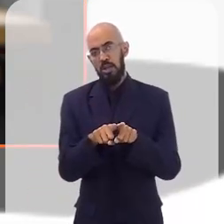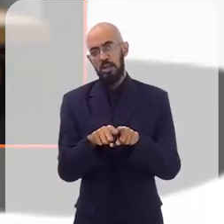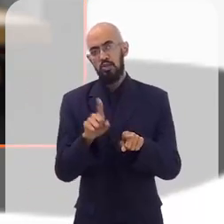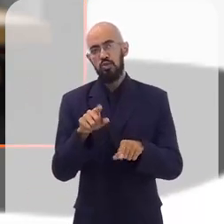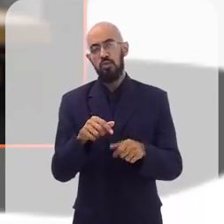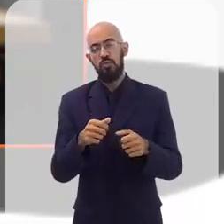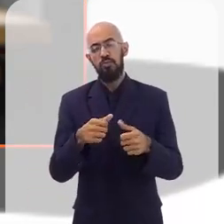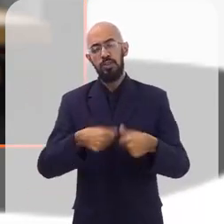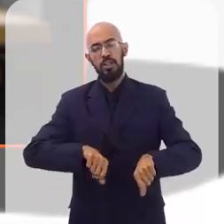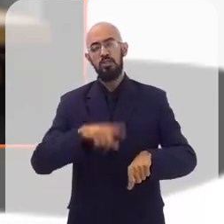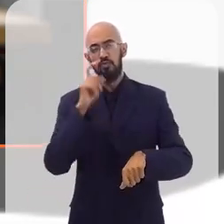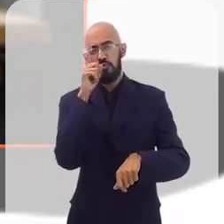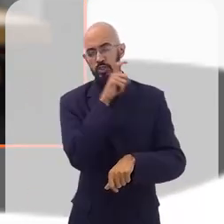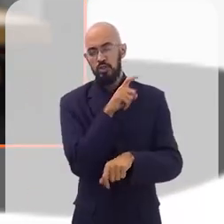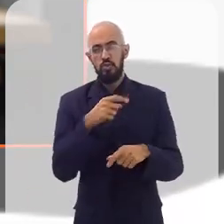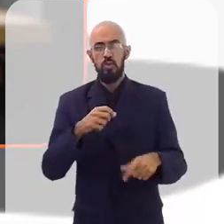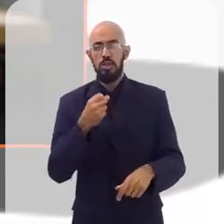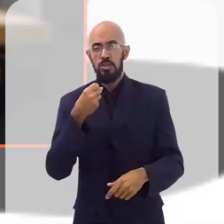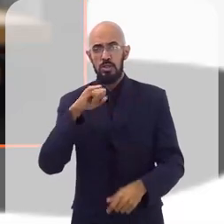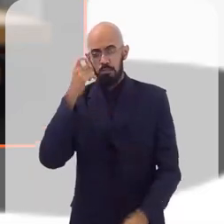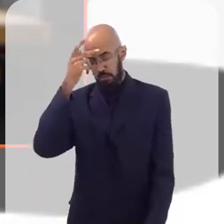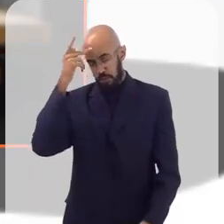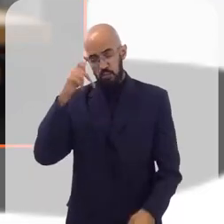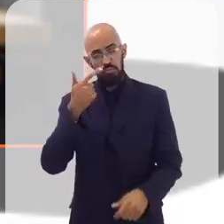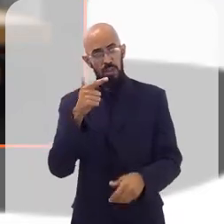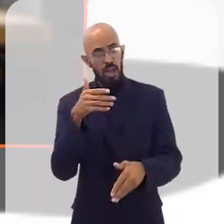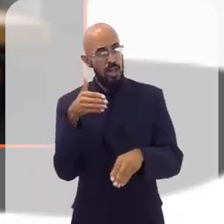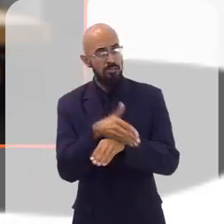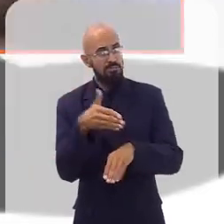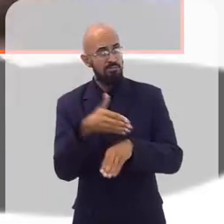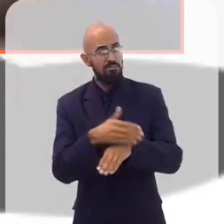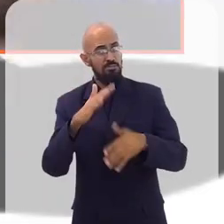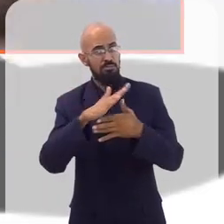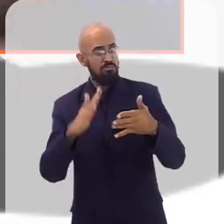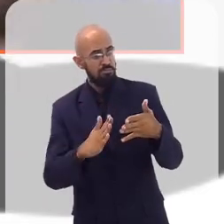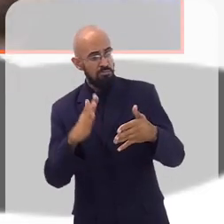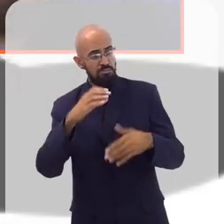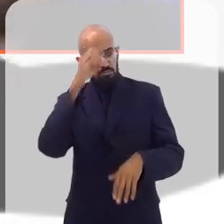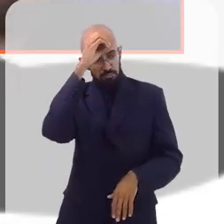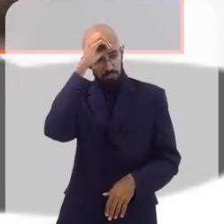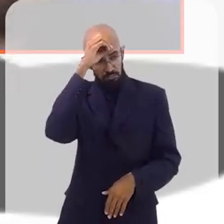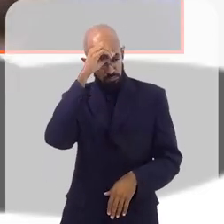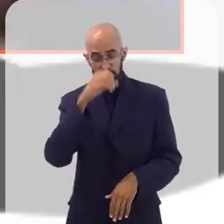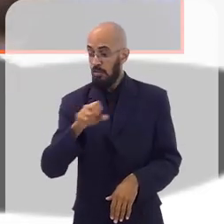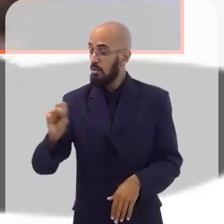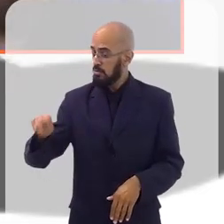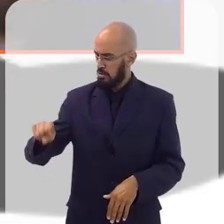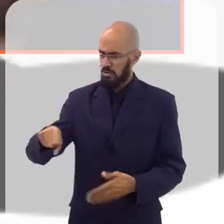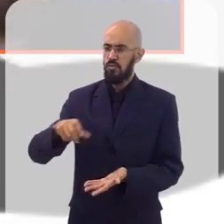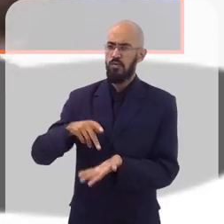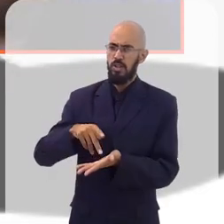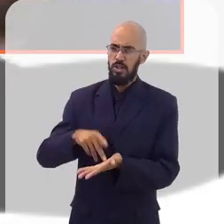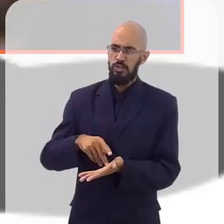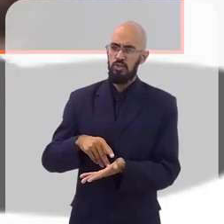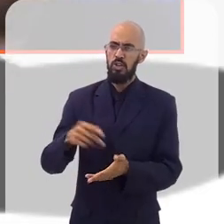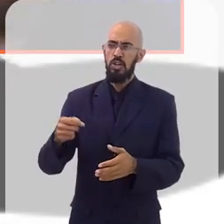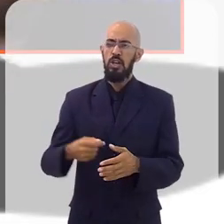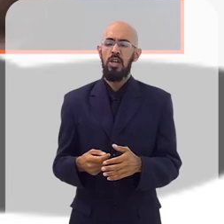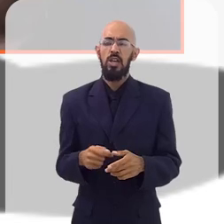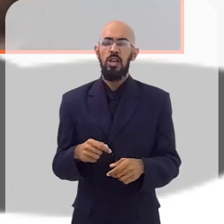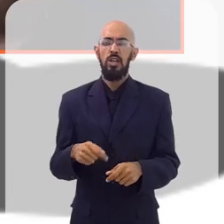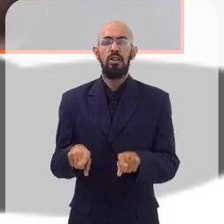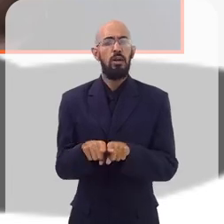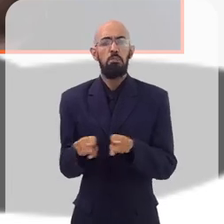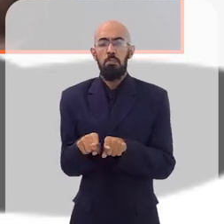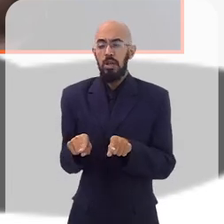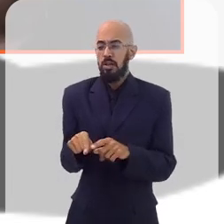né você tem que entender o seu interlocutor para poder aprender com ele então Isso dificulta e torna a pessoa que não tem acesso